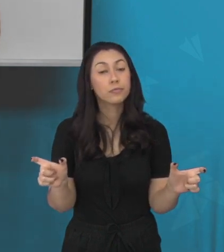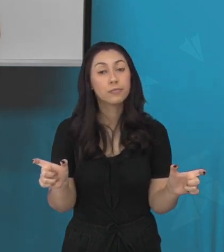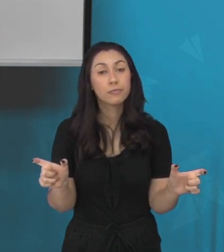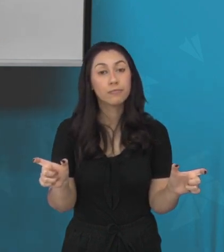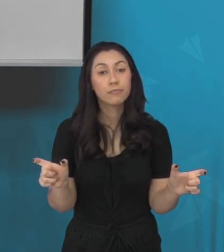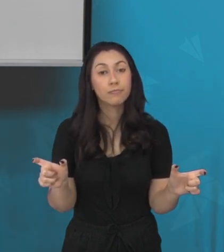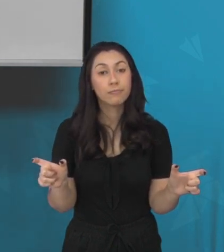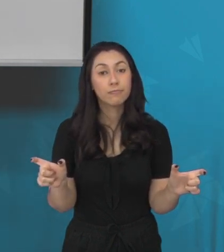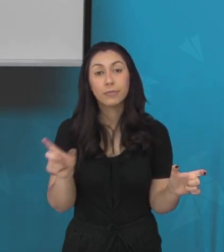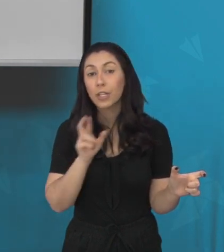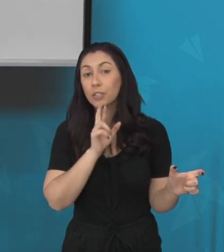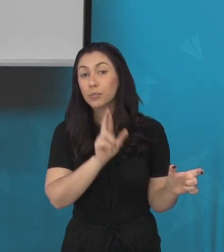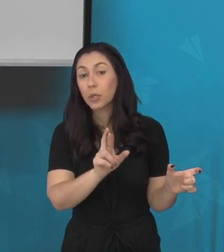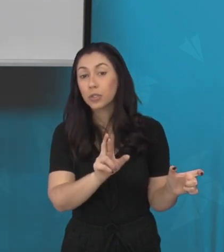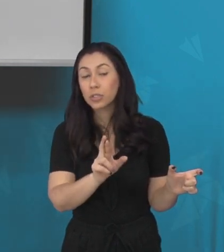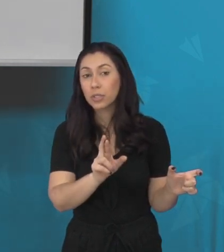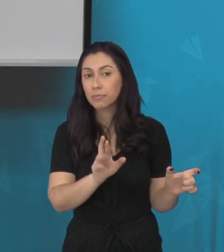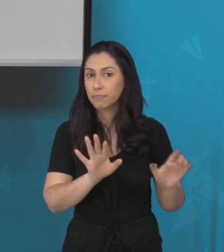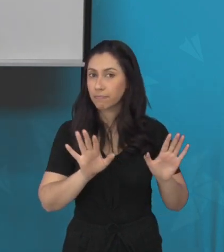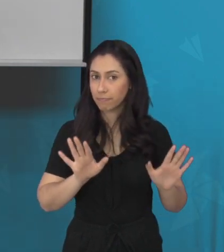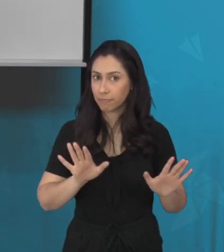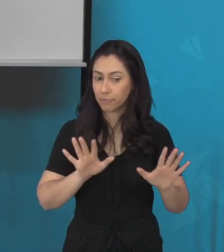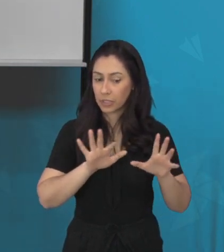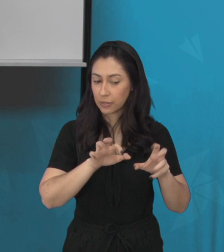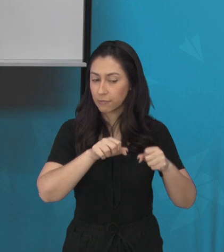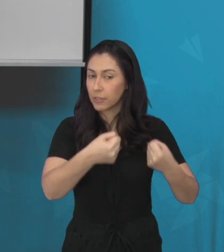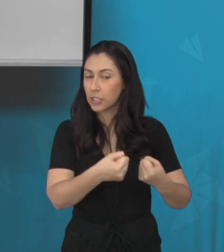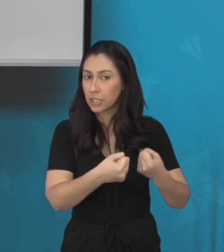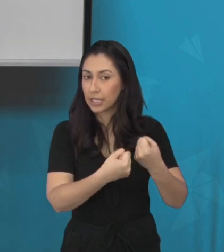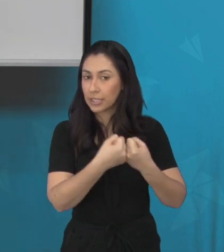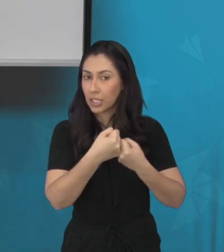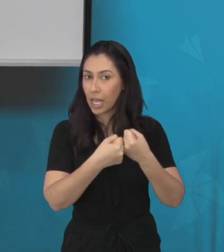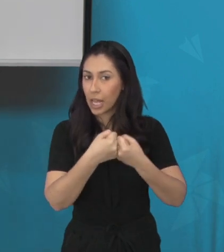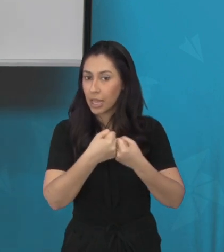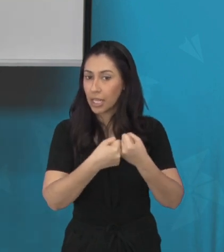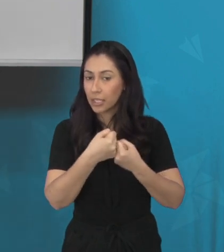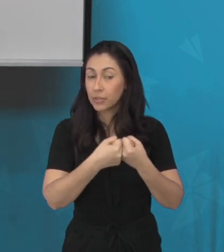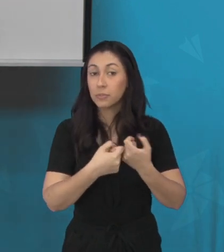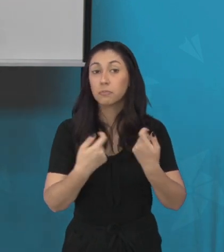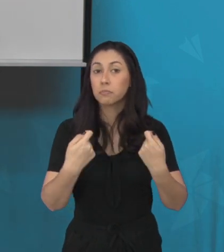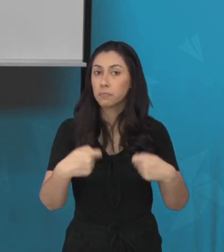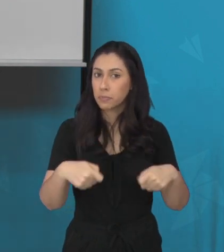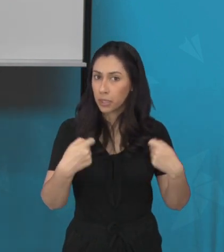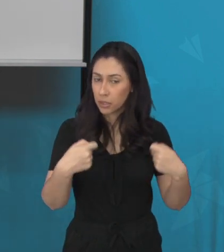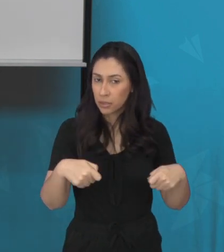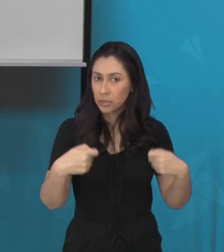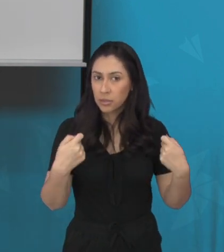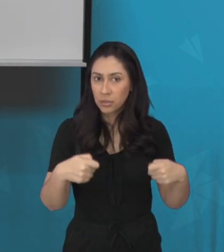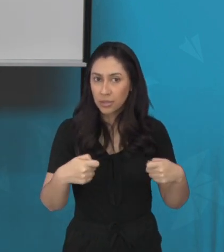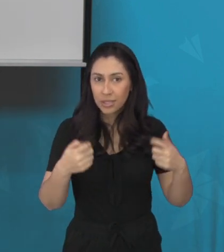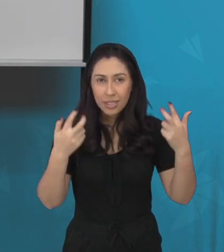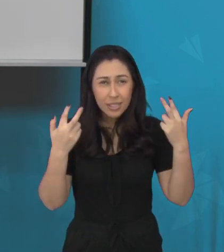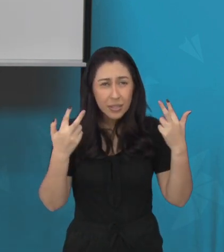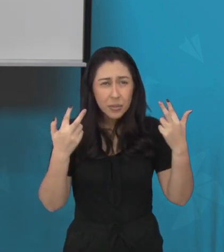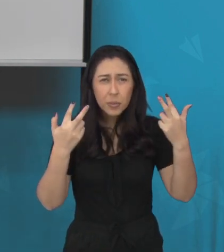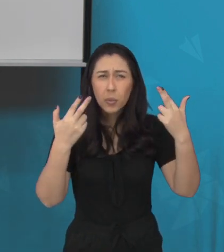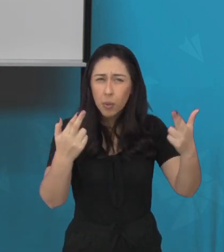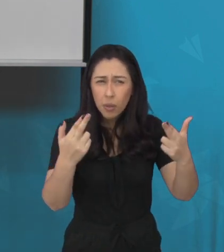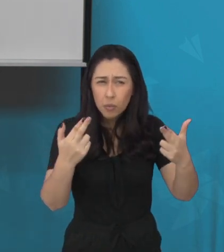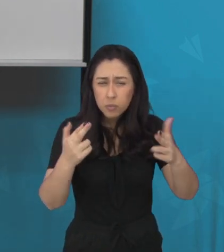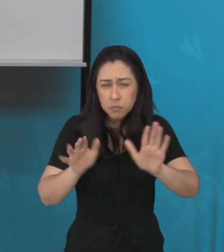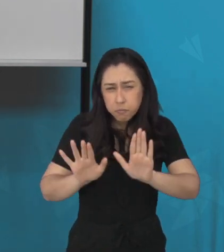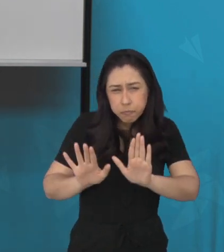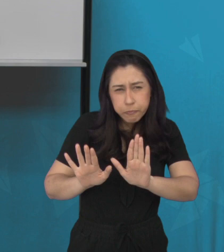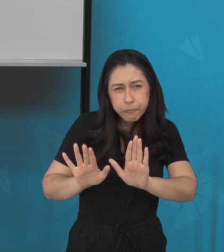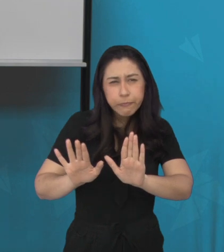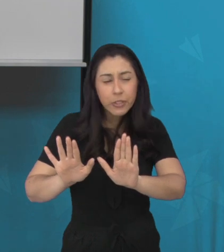que resulta dessa dinâmica? A força de atrito tem que ser suficiente e exatamente igual à